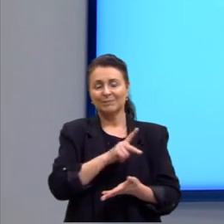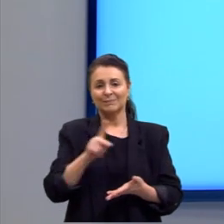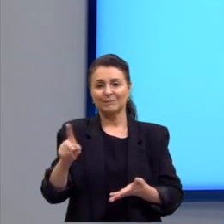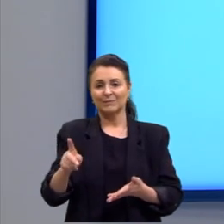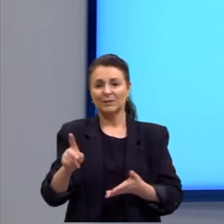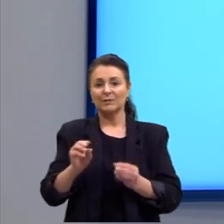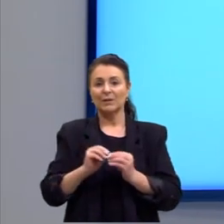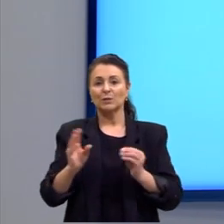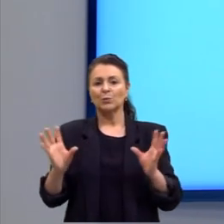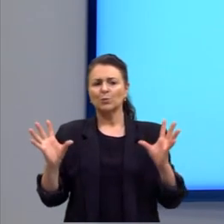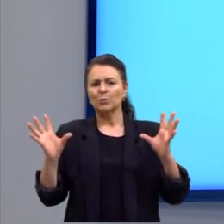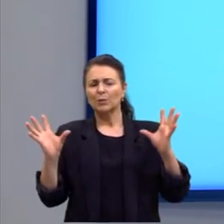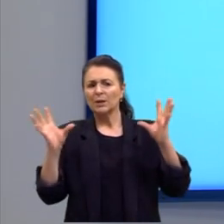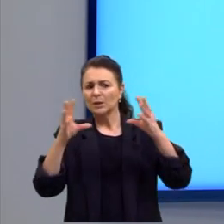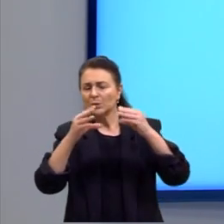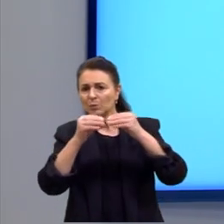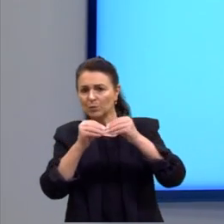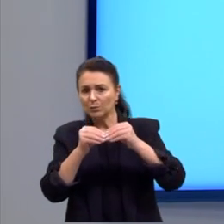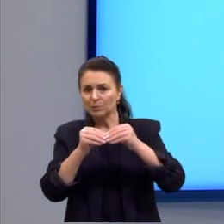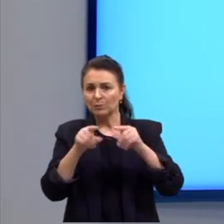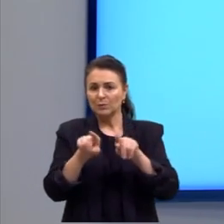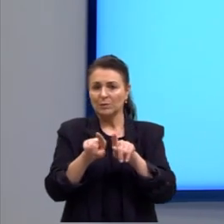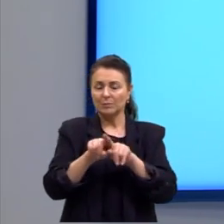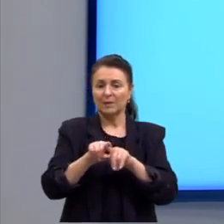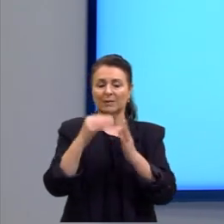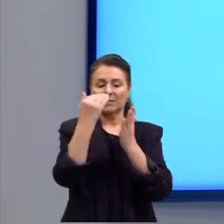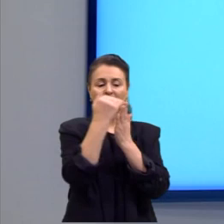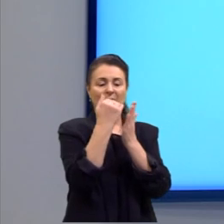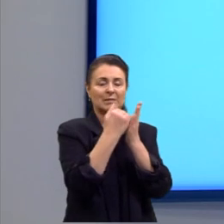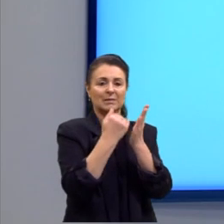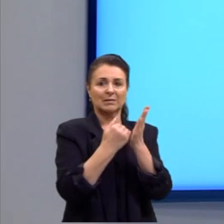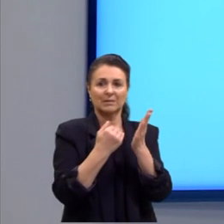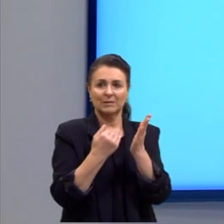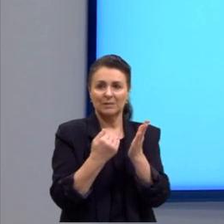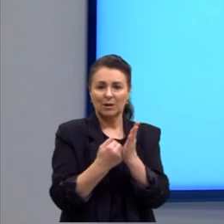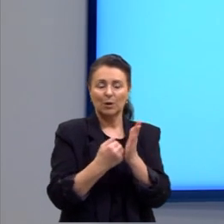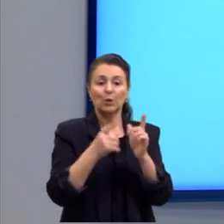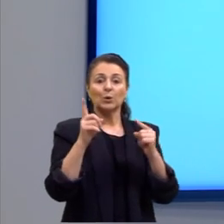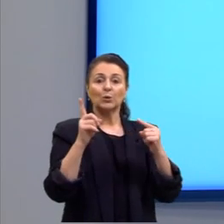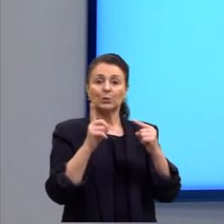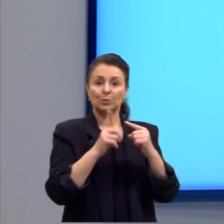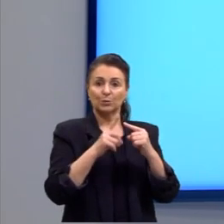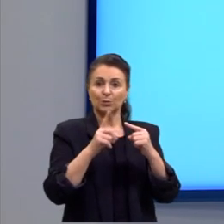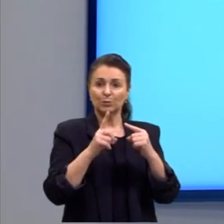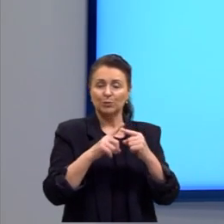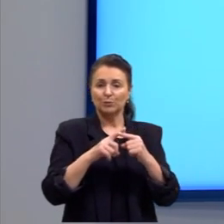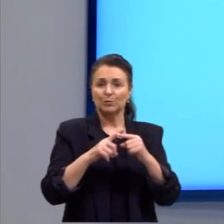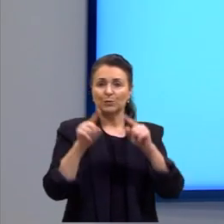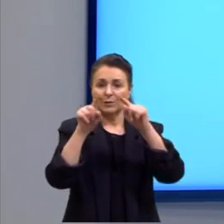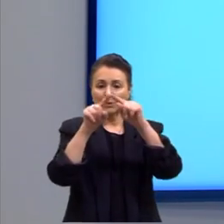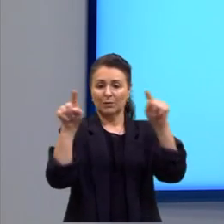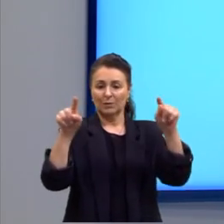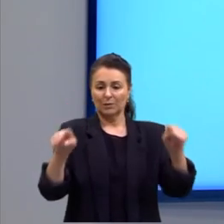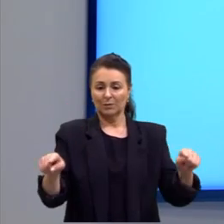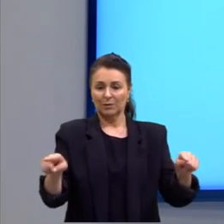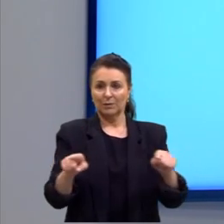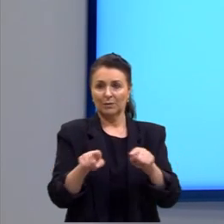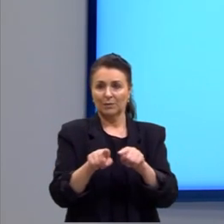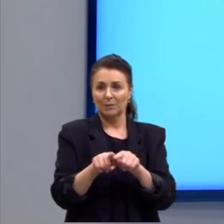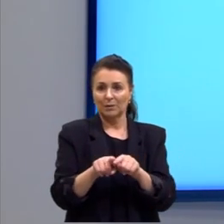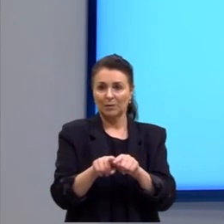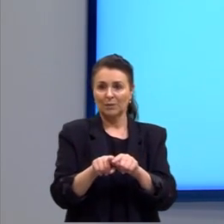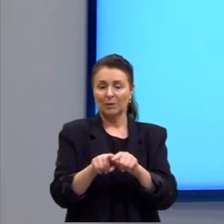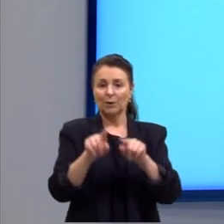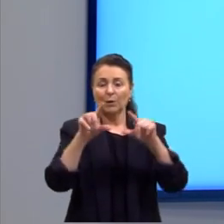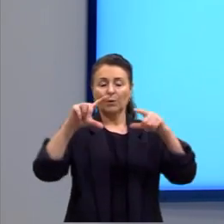um resuminho então né com a classificação dos trapézios isósceles retângulo e o escaleno o